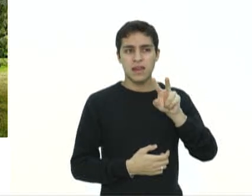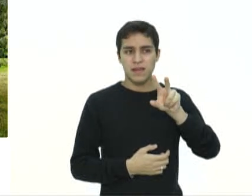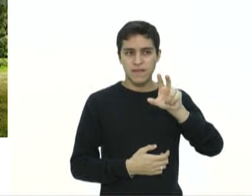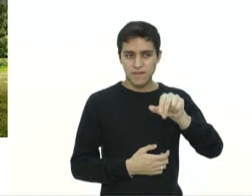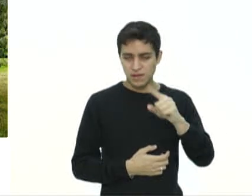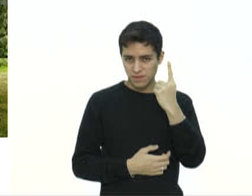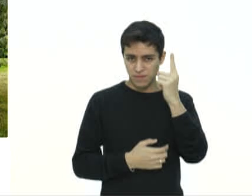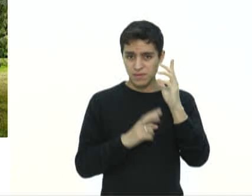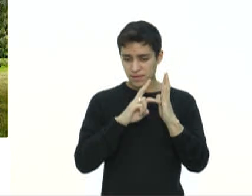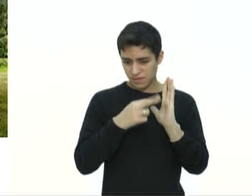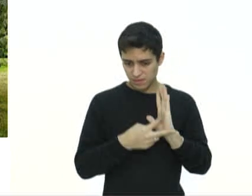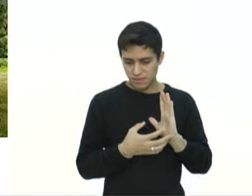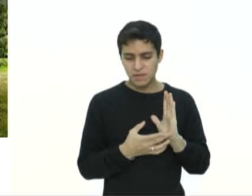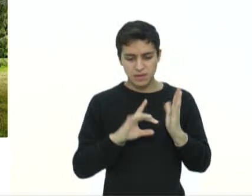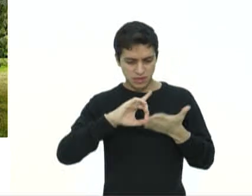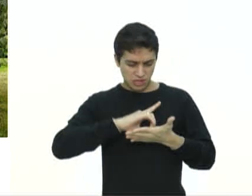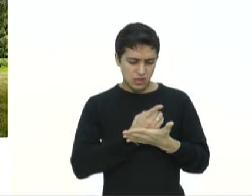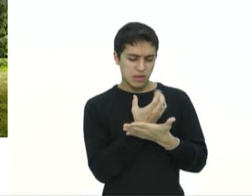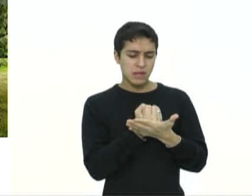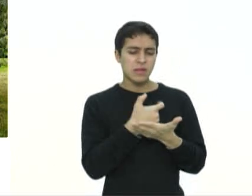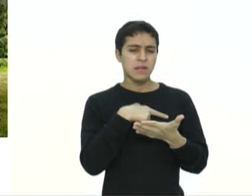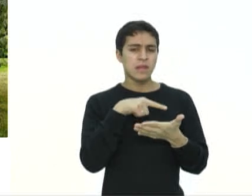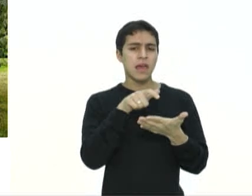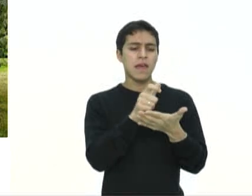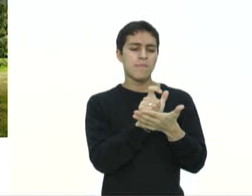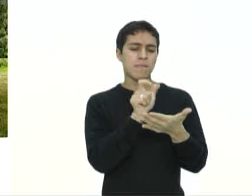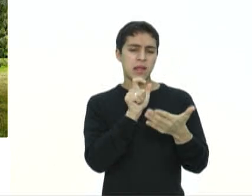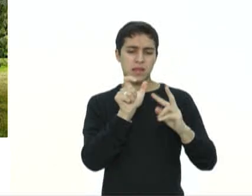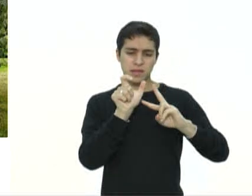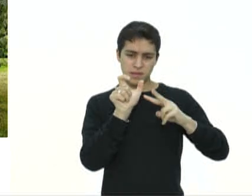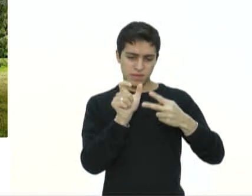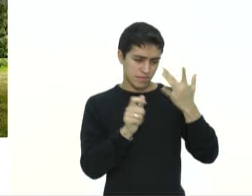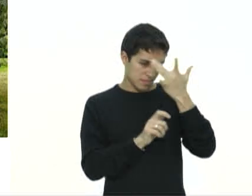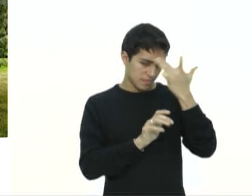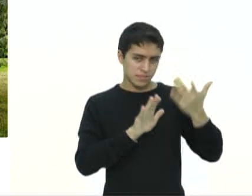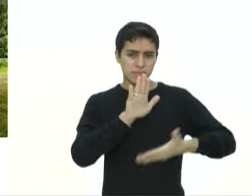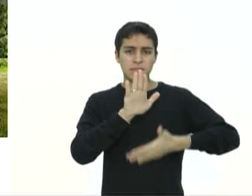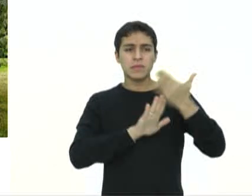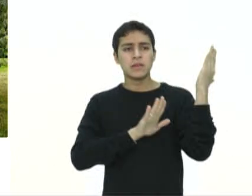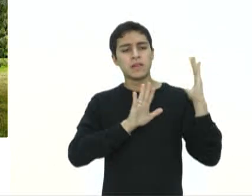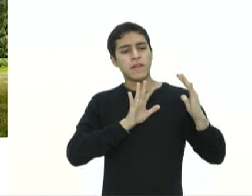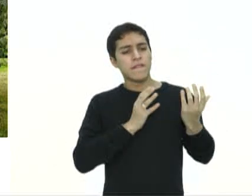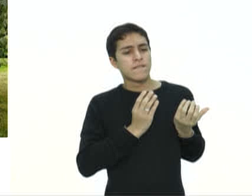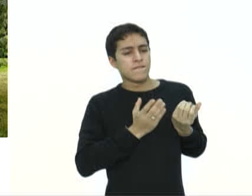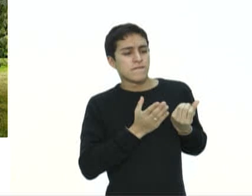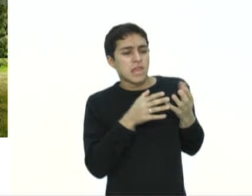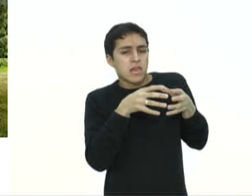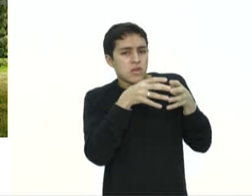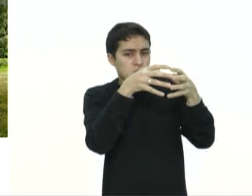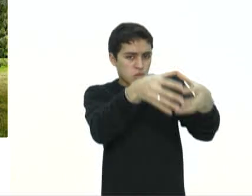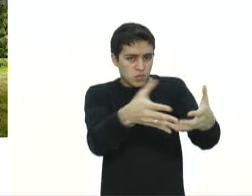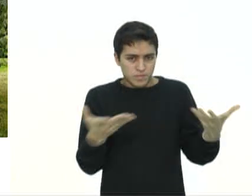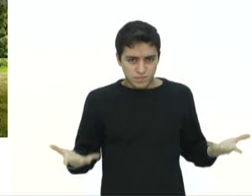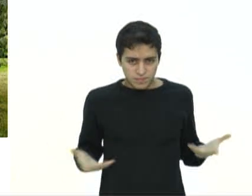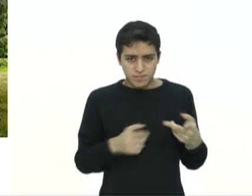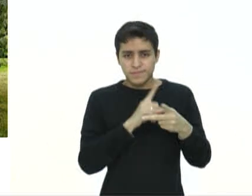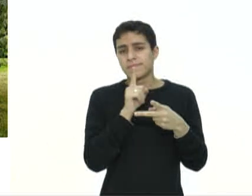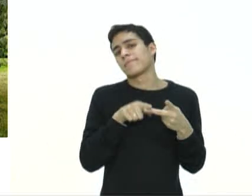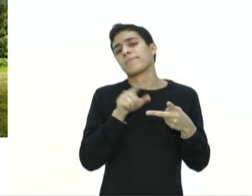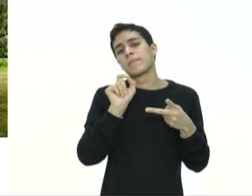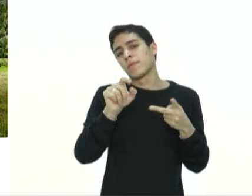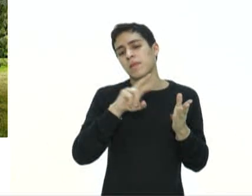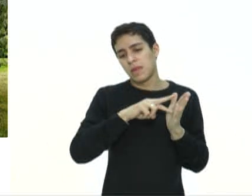Significado 1. Vem assim no dicionário, da forma que está aqui. Personas que viajam juntas. E significado